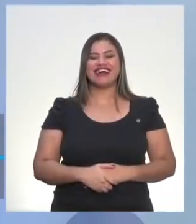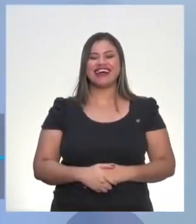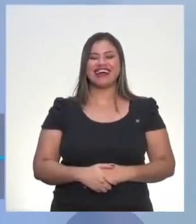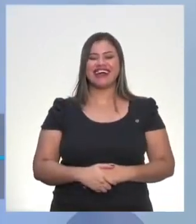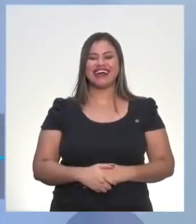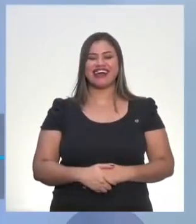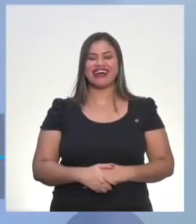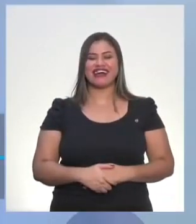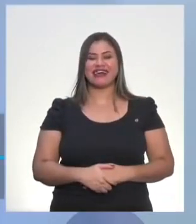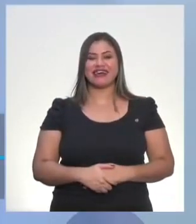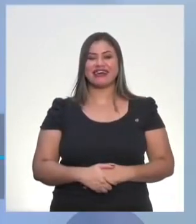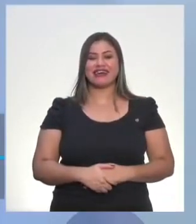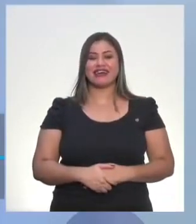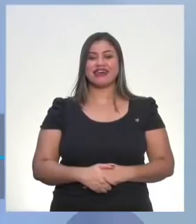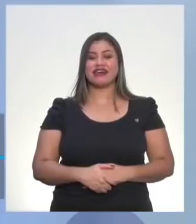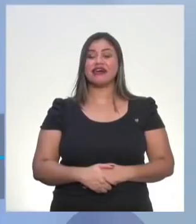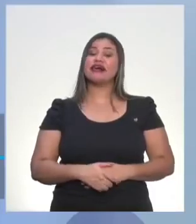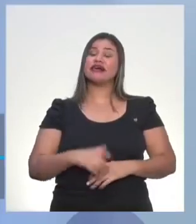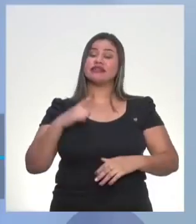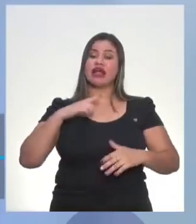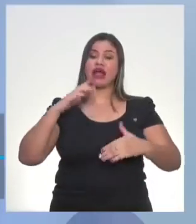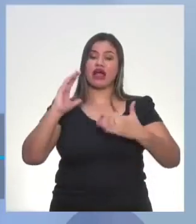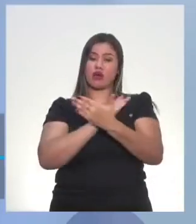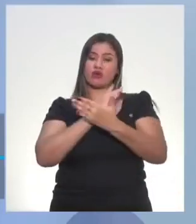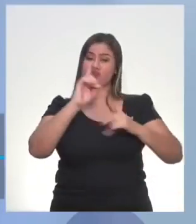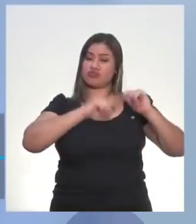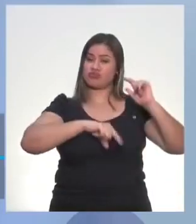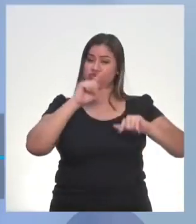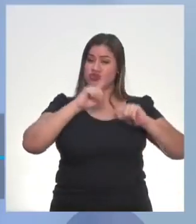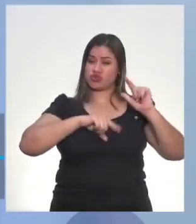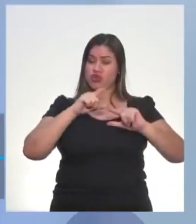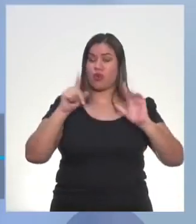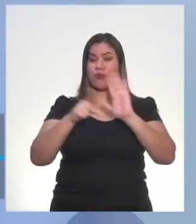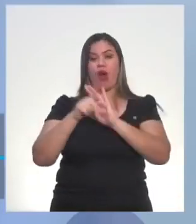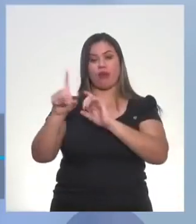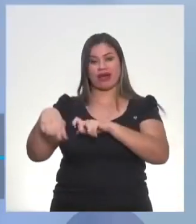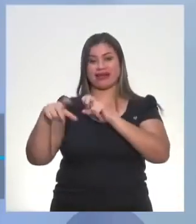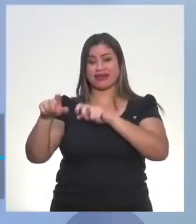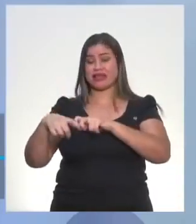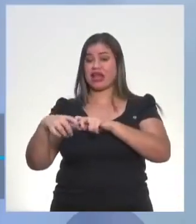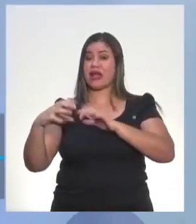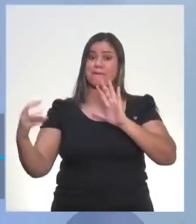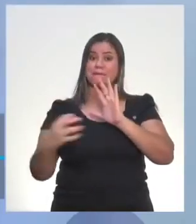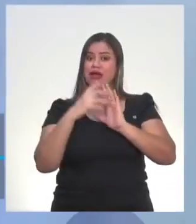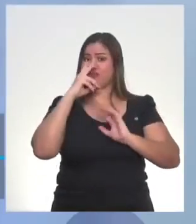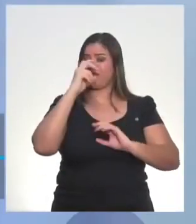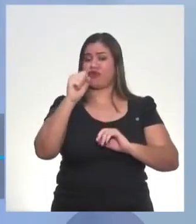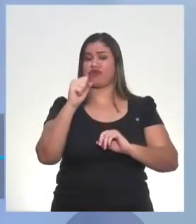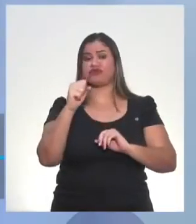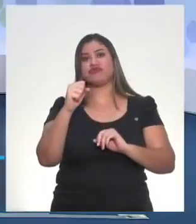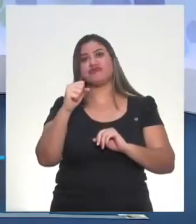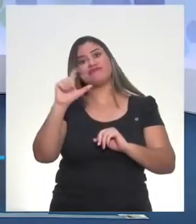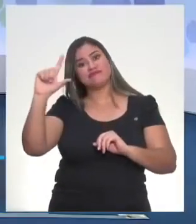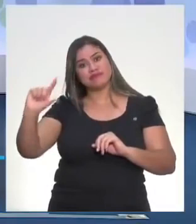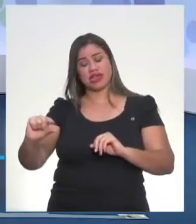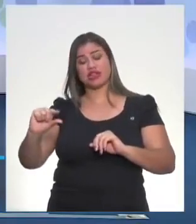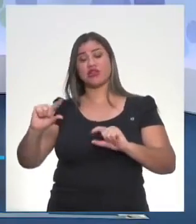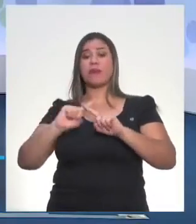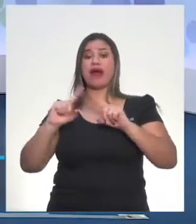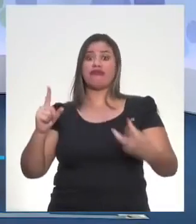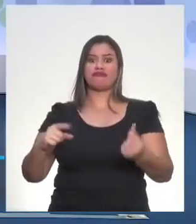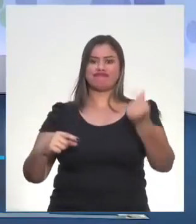Gente, existem produtos agrícolas que são menos impactantes para o ambiente, porém o custo, né, professor, é